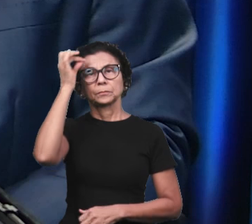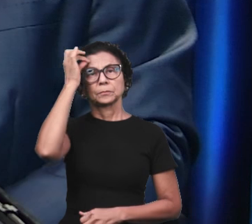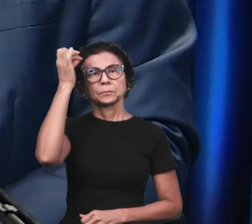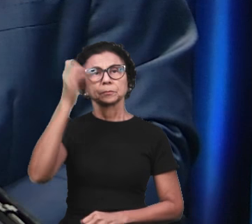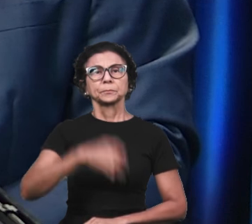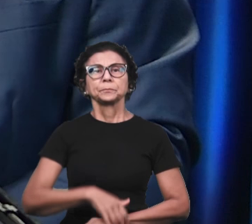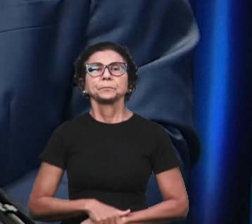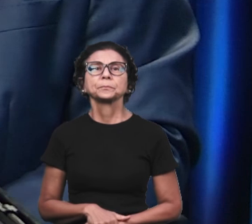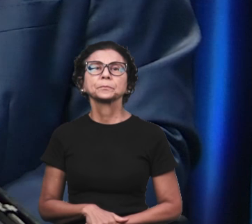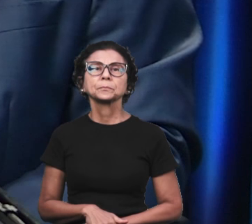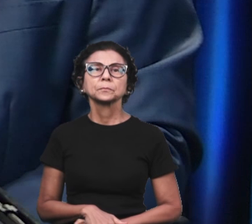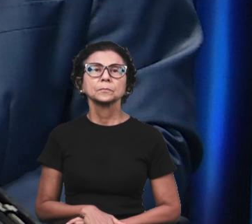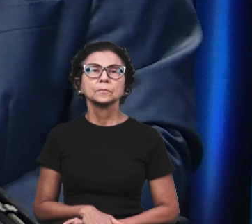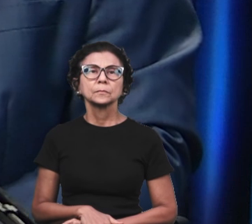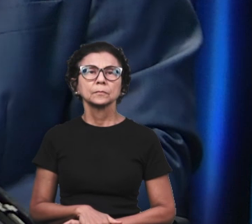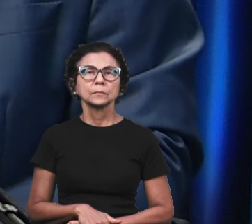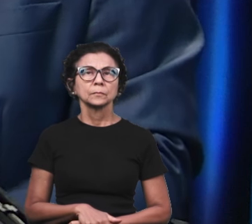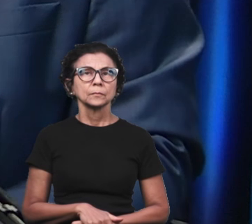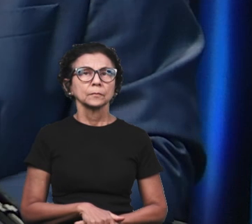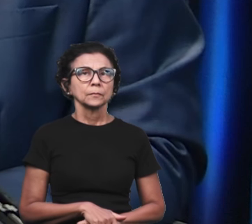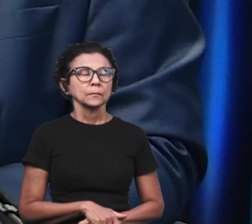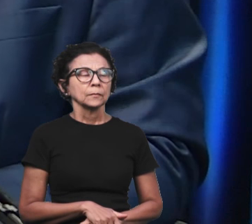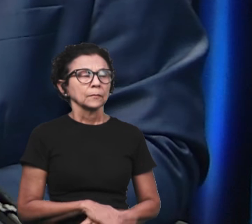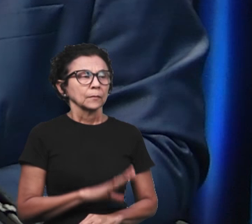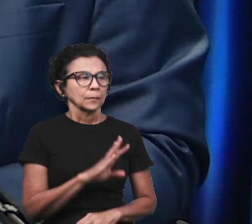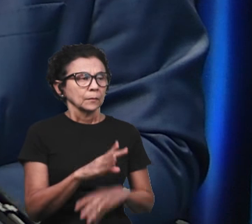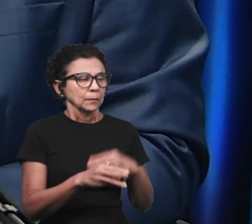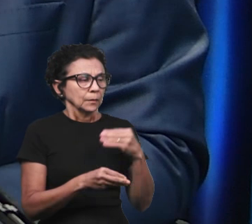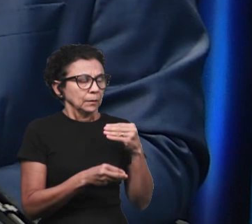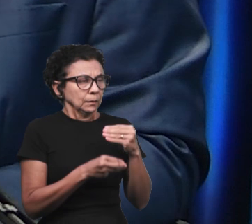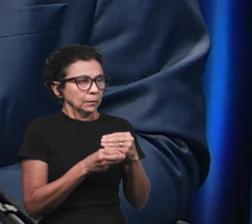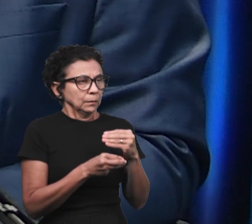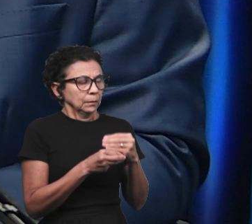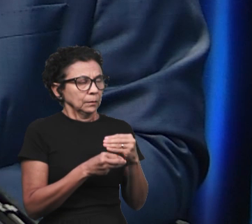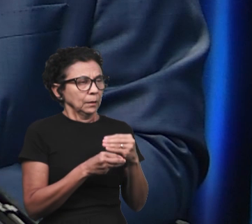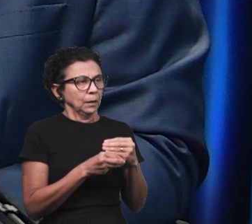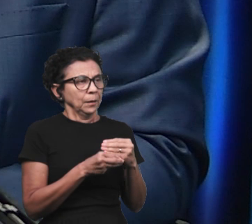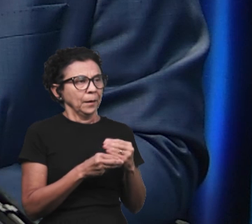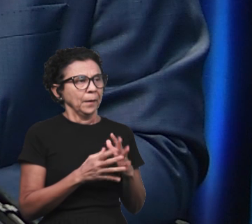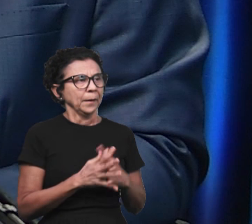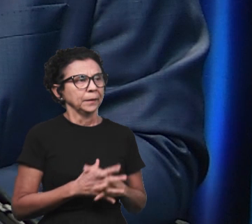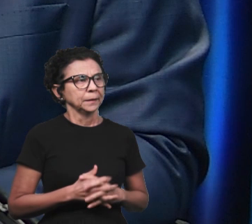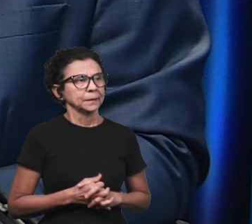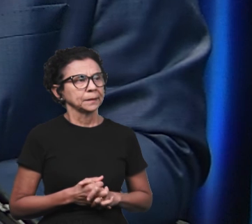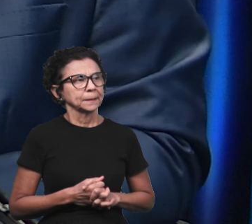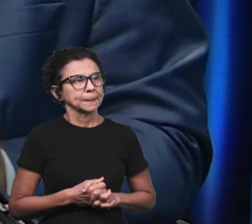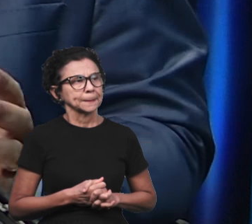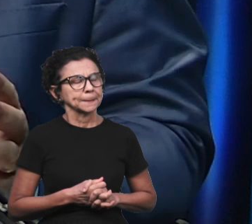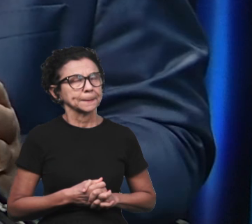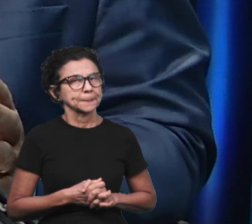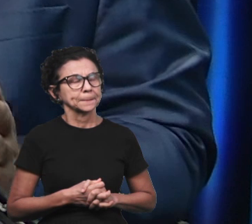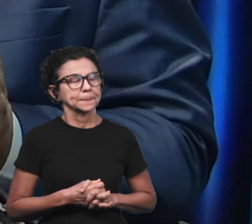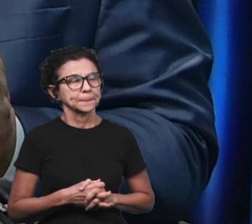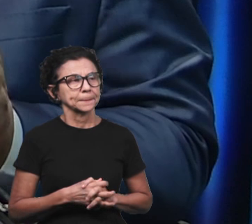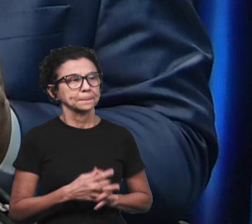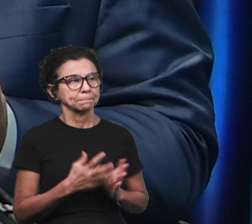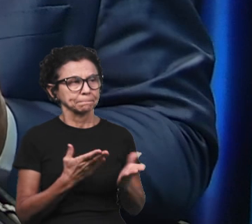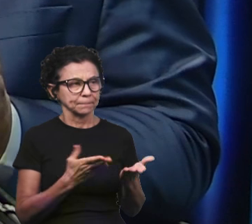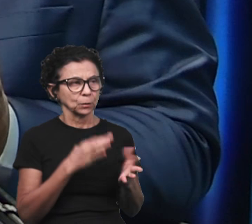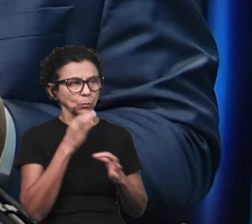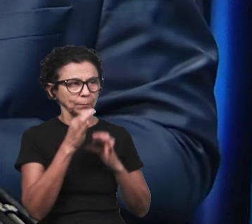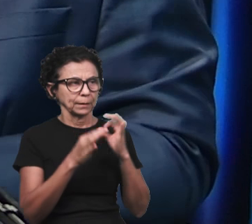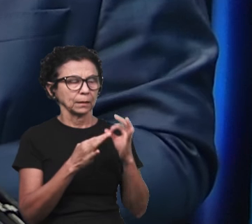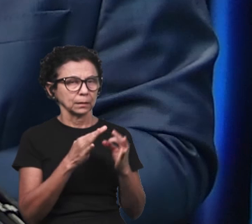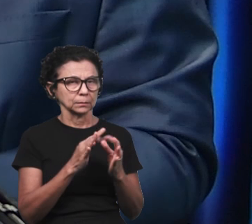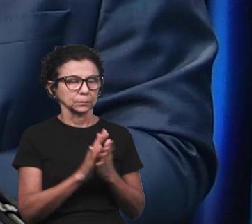Glória a Deus. Eu queria acrescentar aquilo que os companheiros estão falando acerca